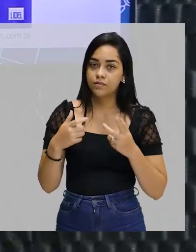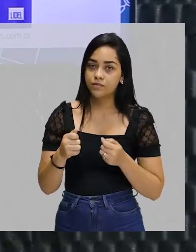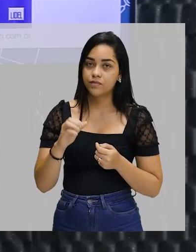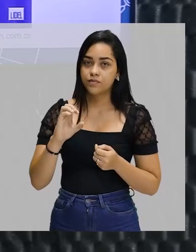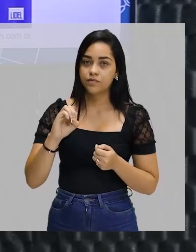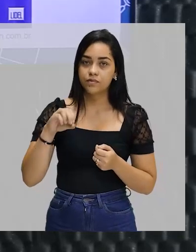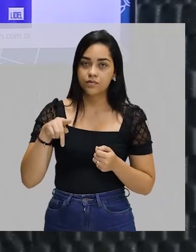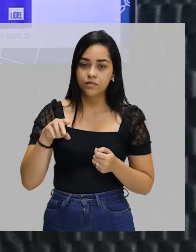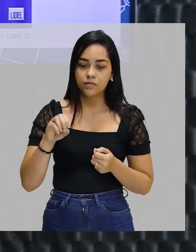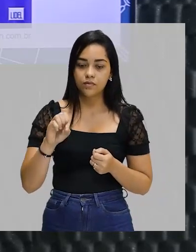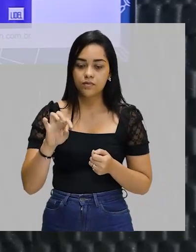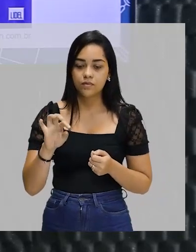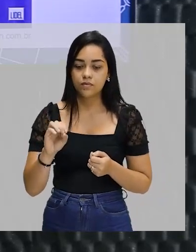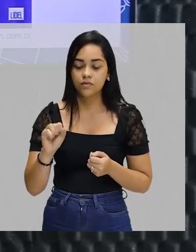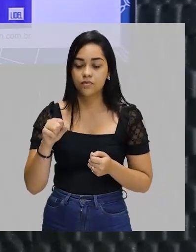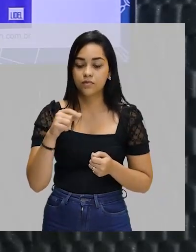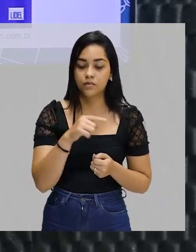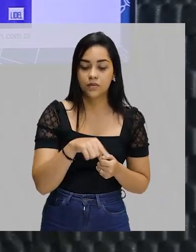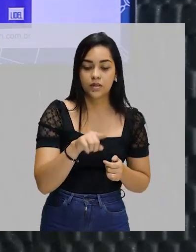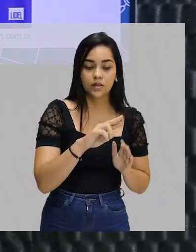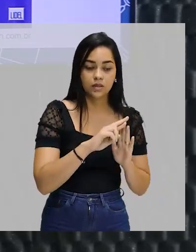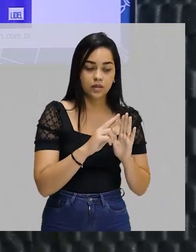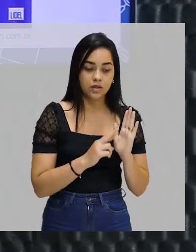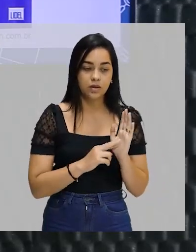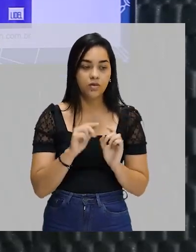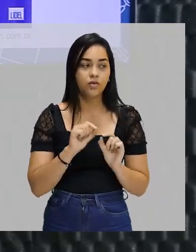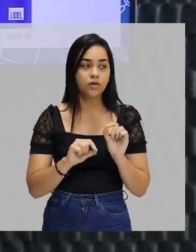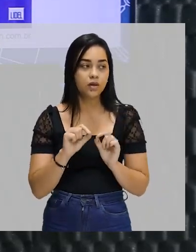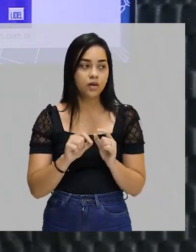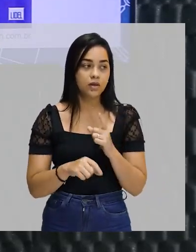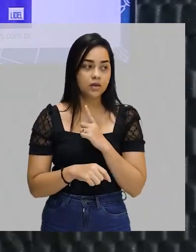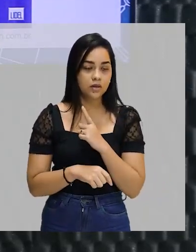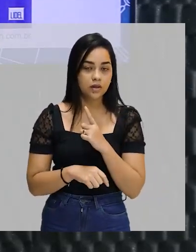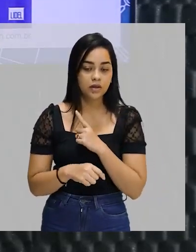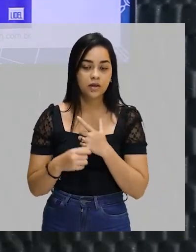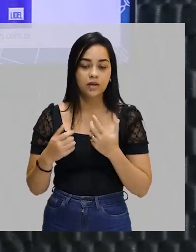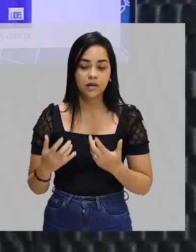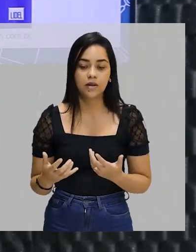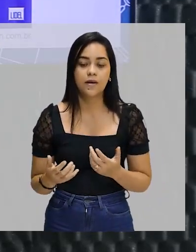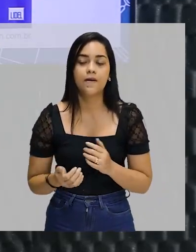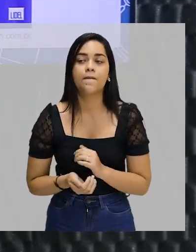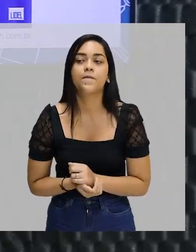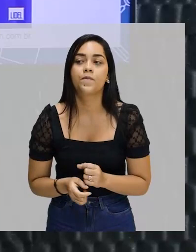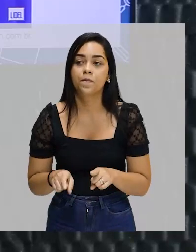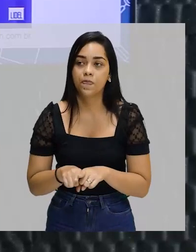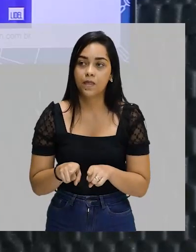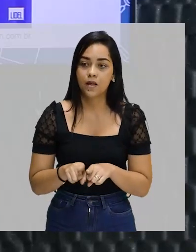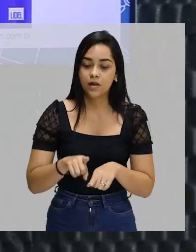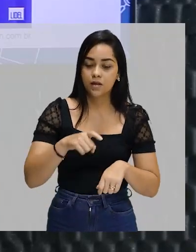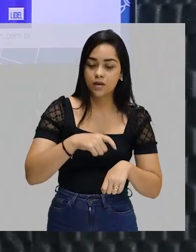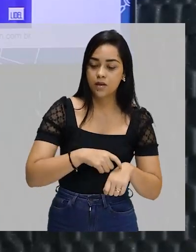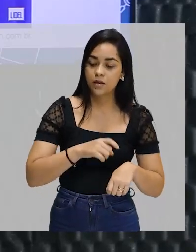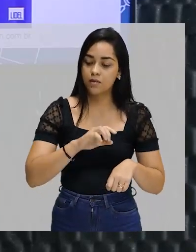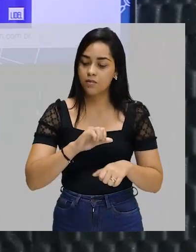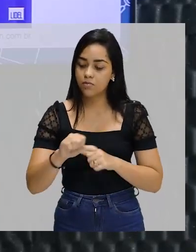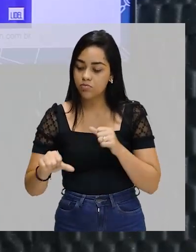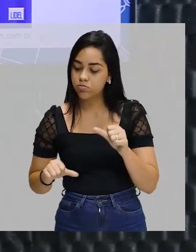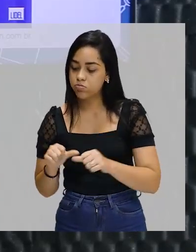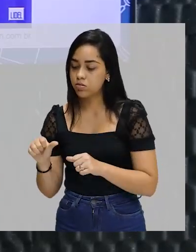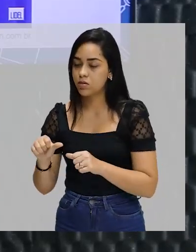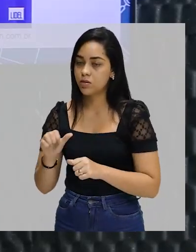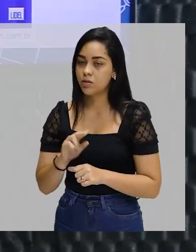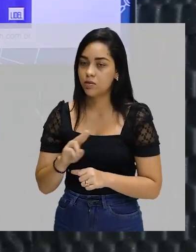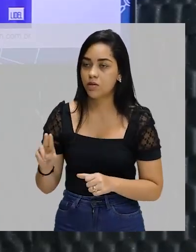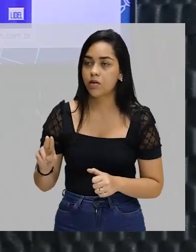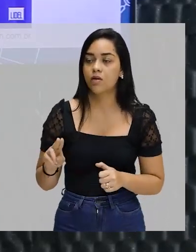compostos orgânicos. Então, essas regras, elas são estabelecidas e, de tempo em tempo, elas são